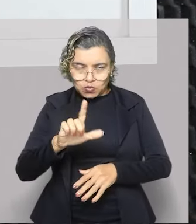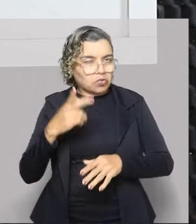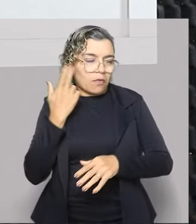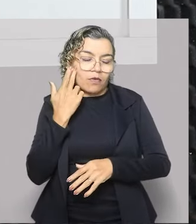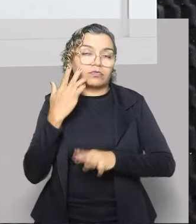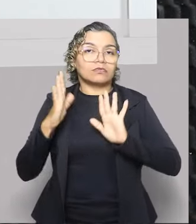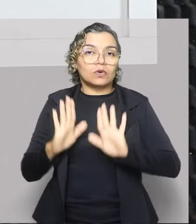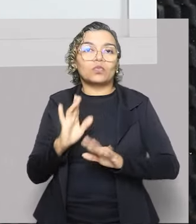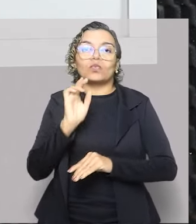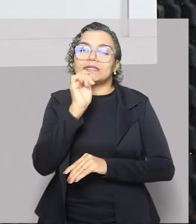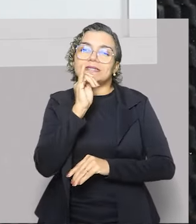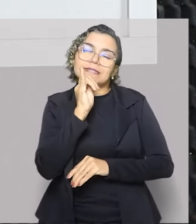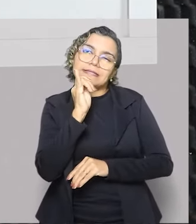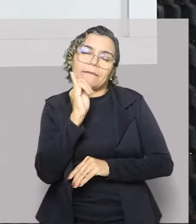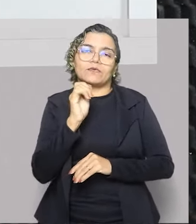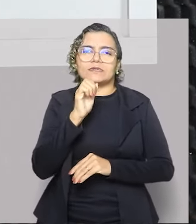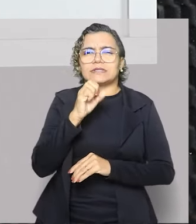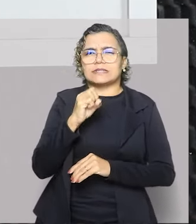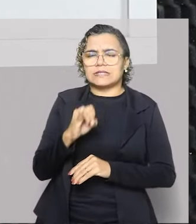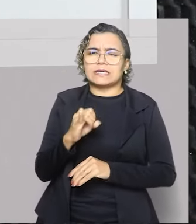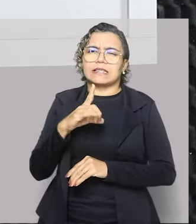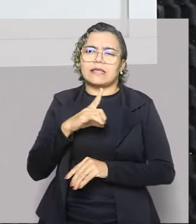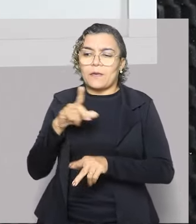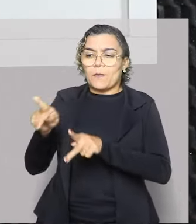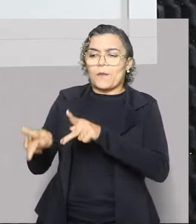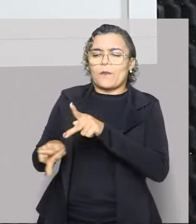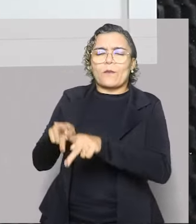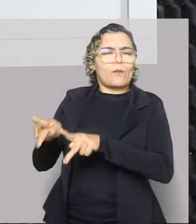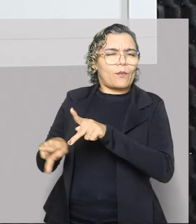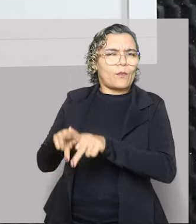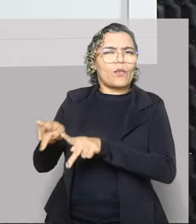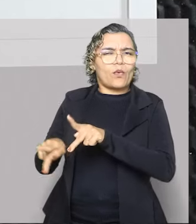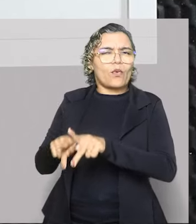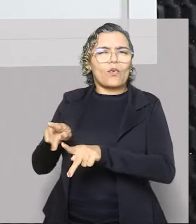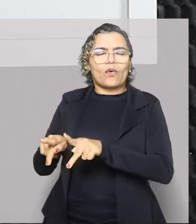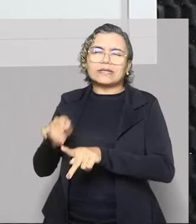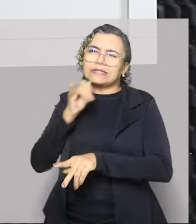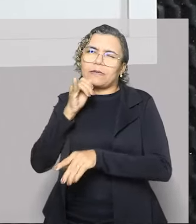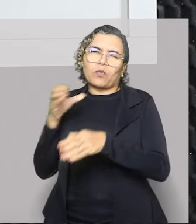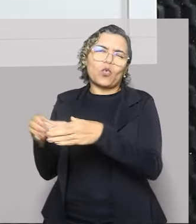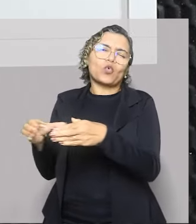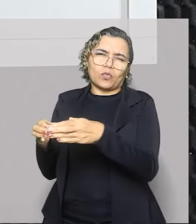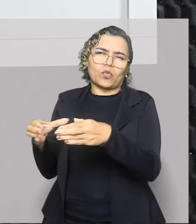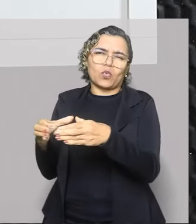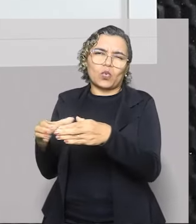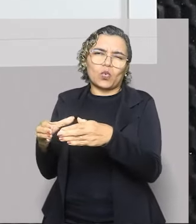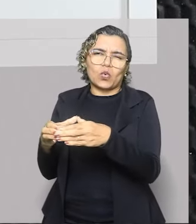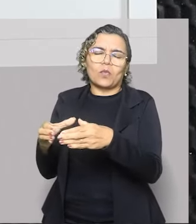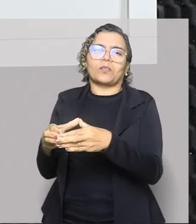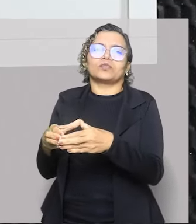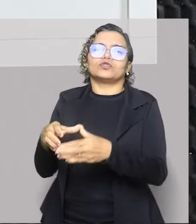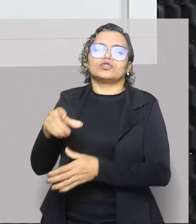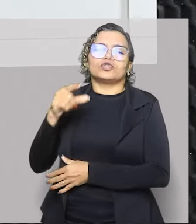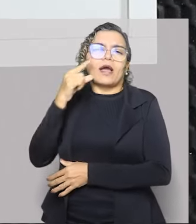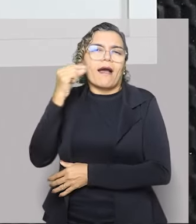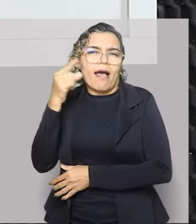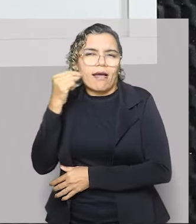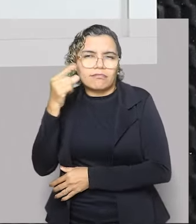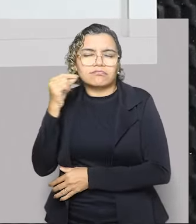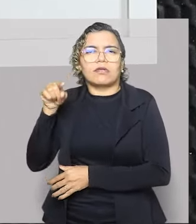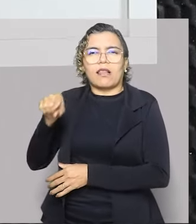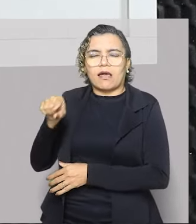vamos supor né que a gente tem ali uma população de roedores que tá em um determinado local e a E